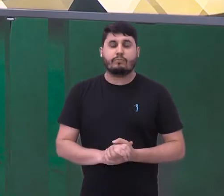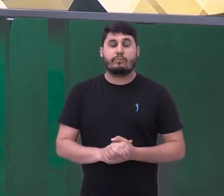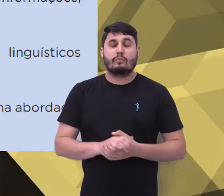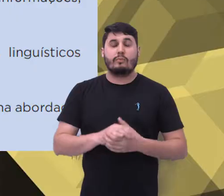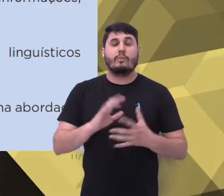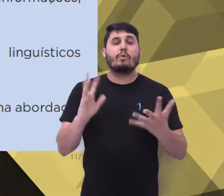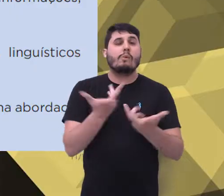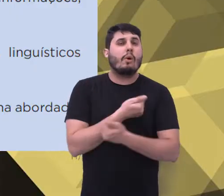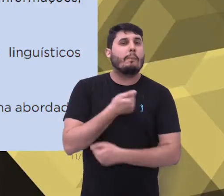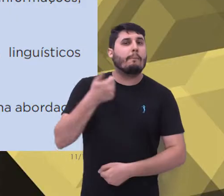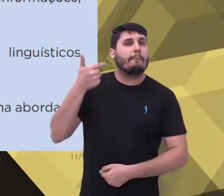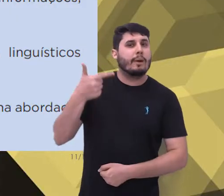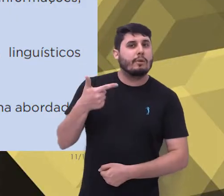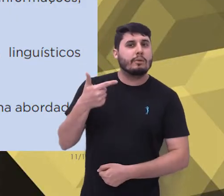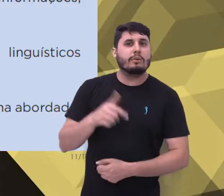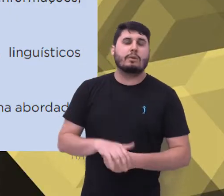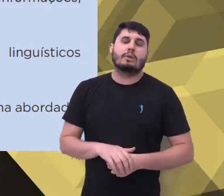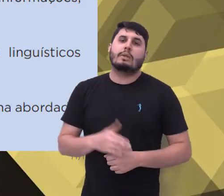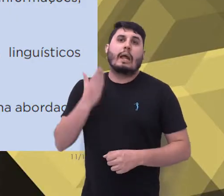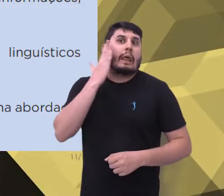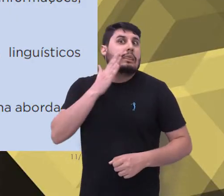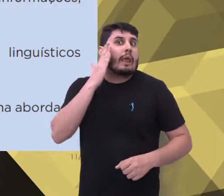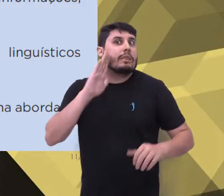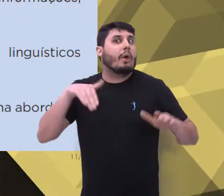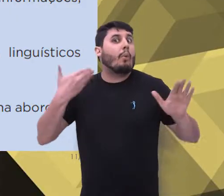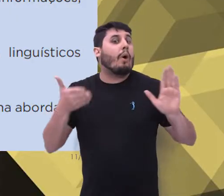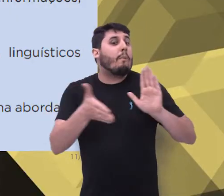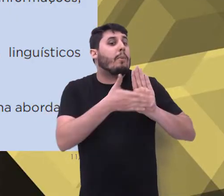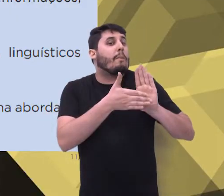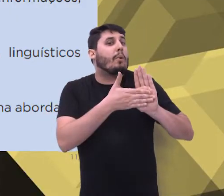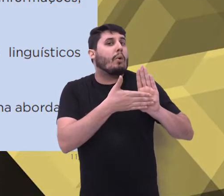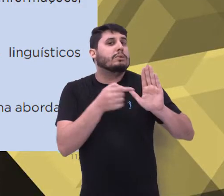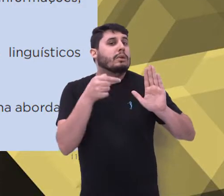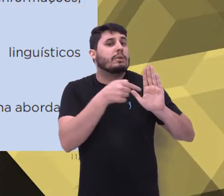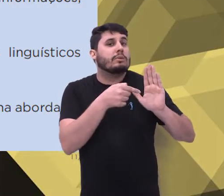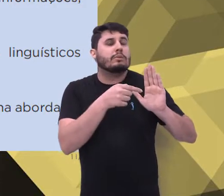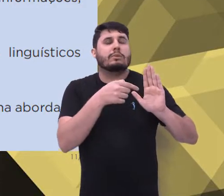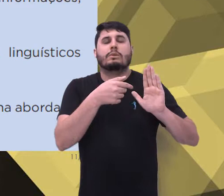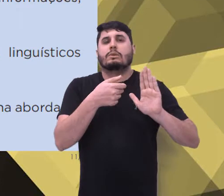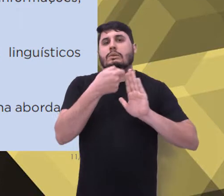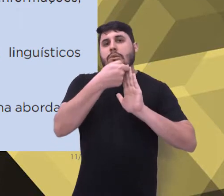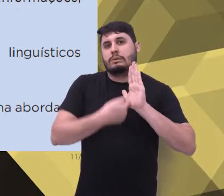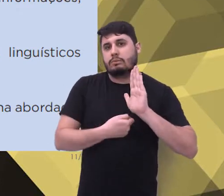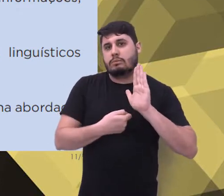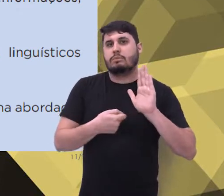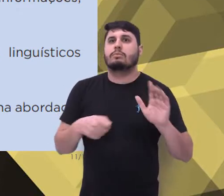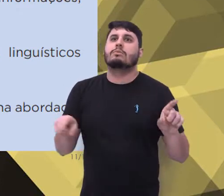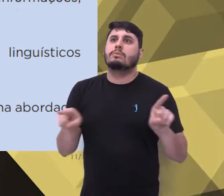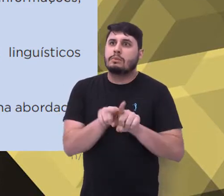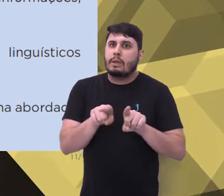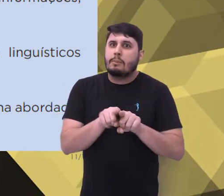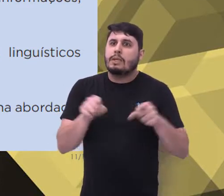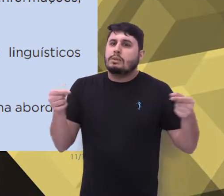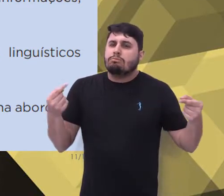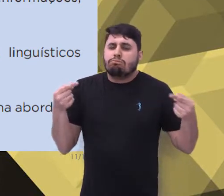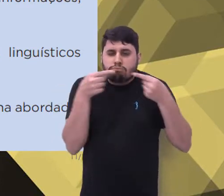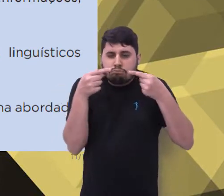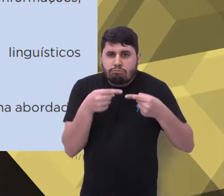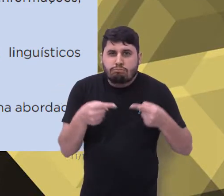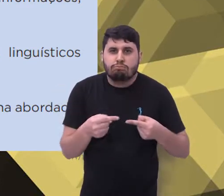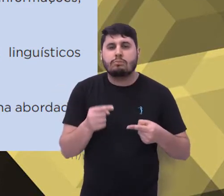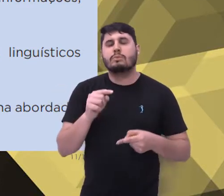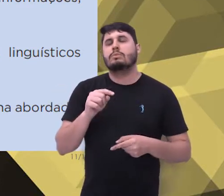Competência 2. Compreender a proposta de redação, aplicar os conceitos das várias áreas do conhecimento